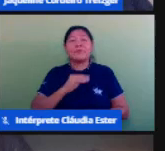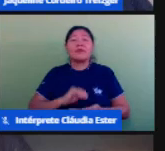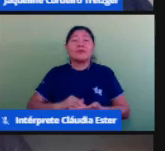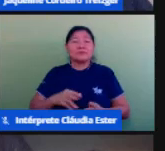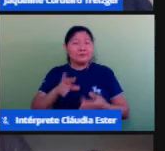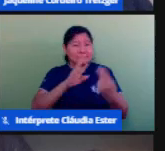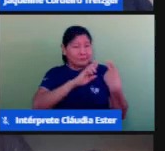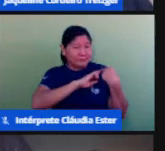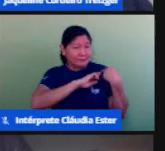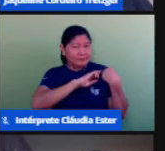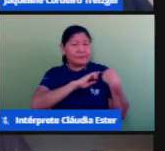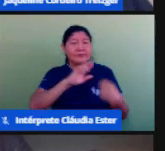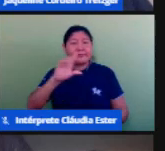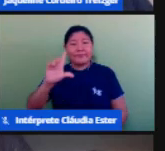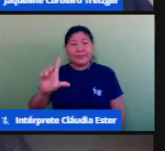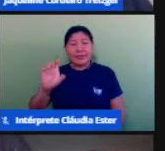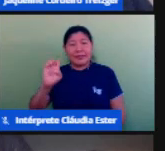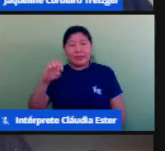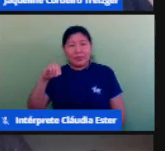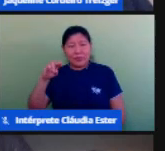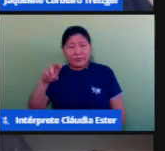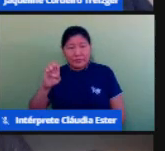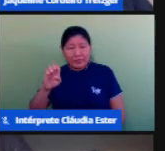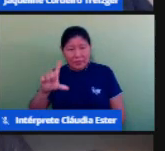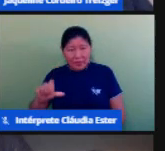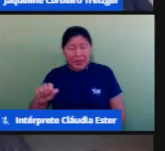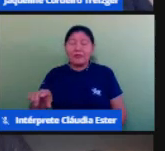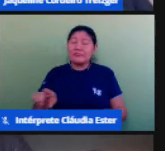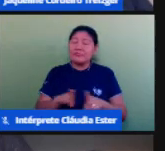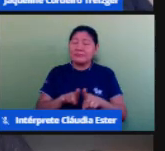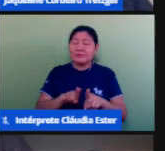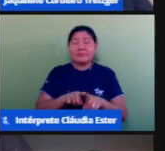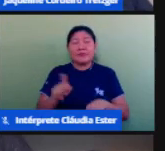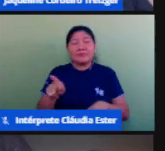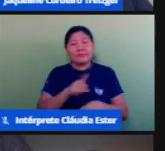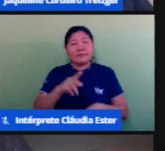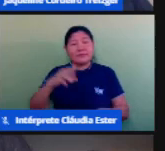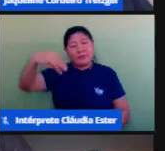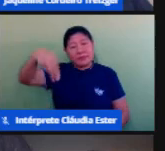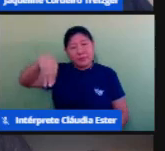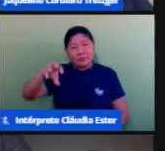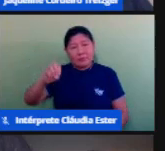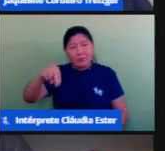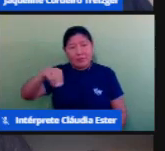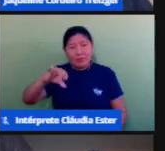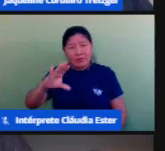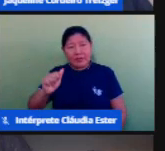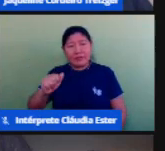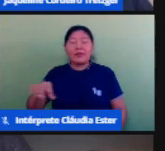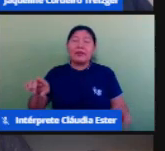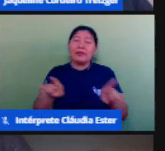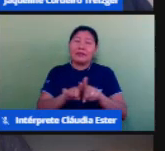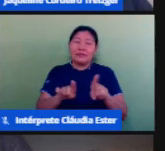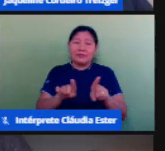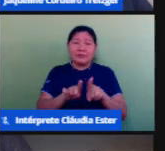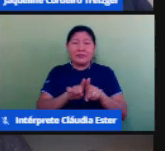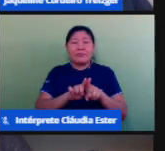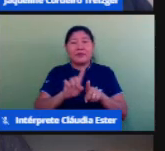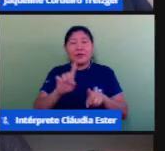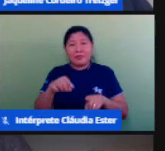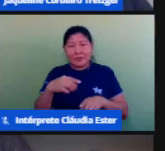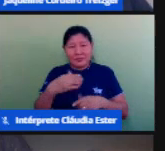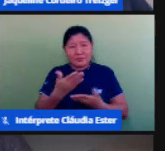professor Leonel, a nossa gerente, a professora Mônica, e os nossos colegas também que estão aí no